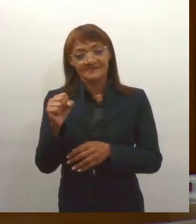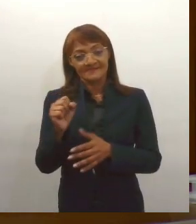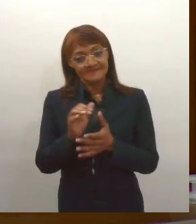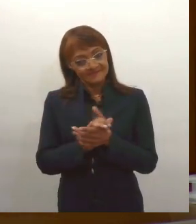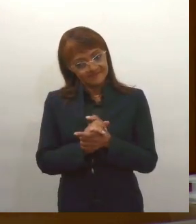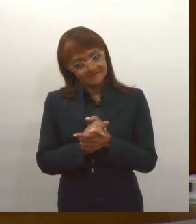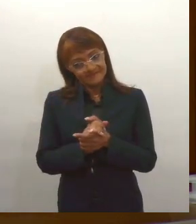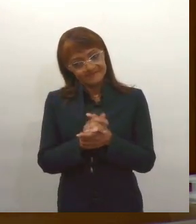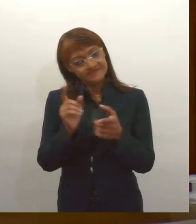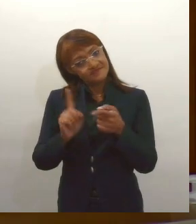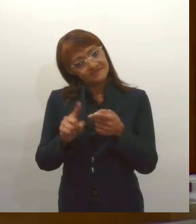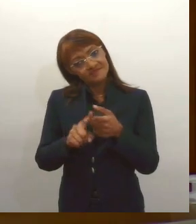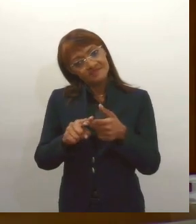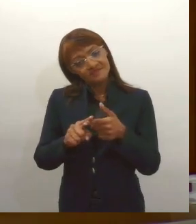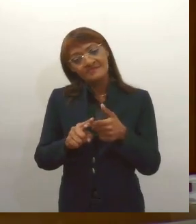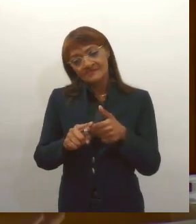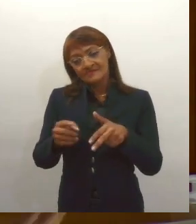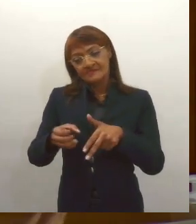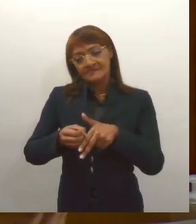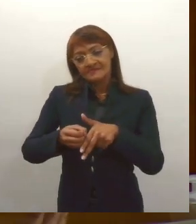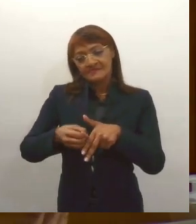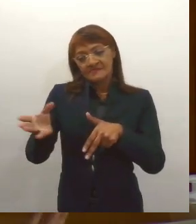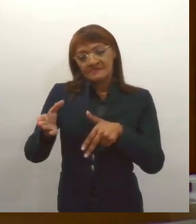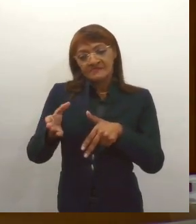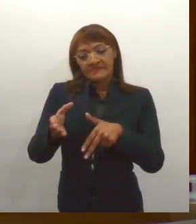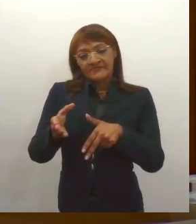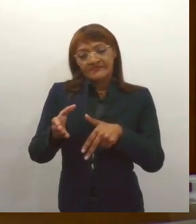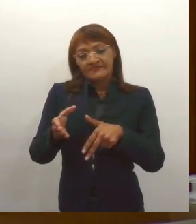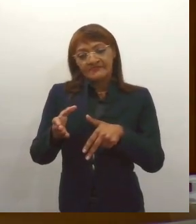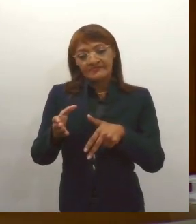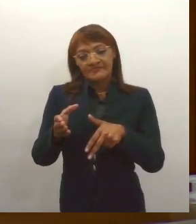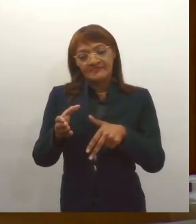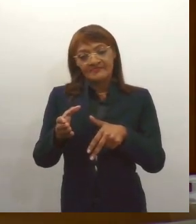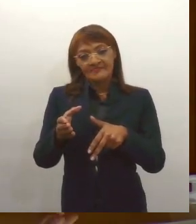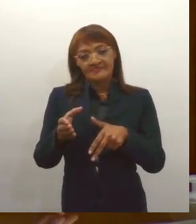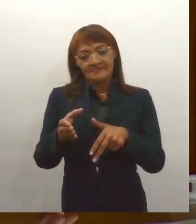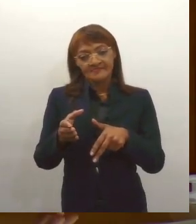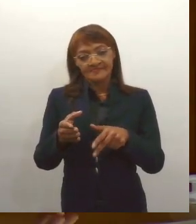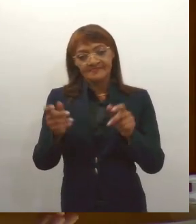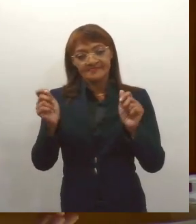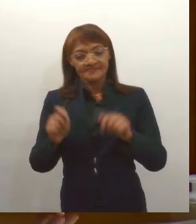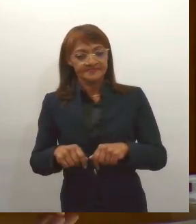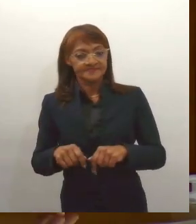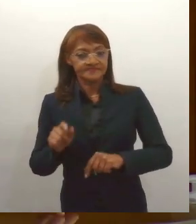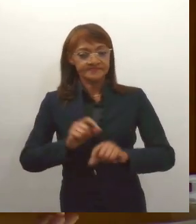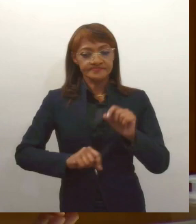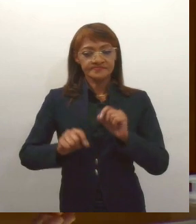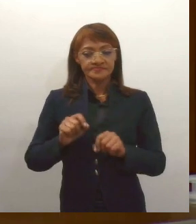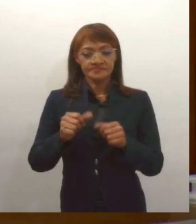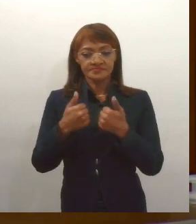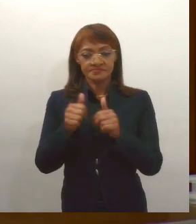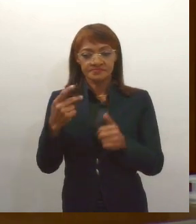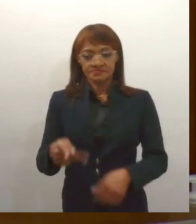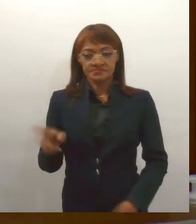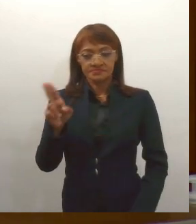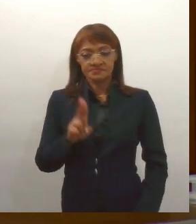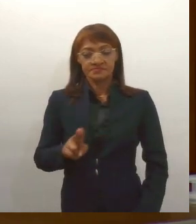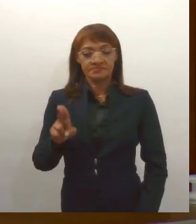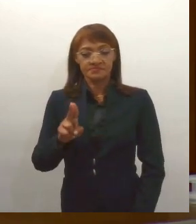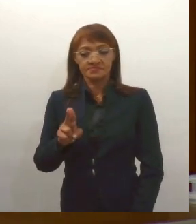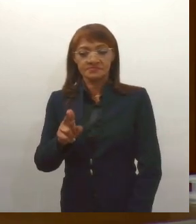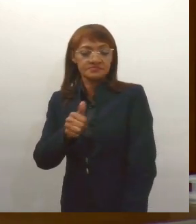daquilo que é daquilo que é objeto do transporte Universitário do aluno para Aracaju e outras